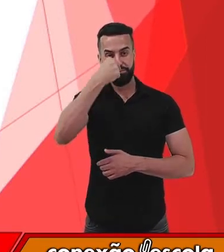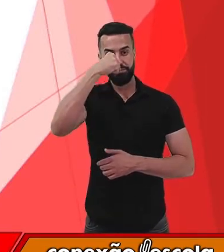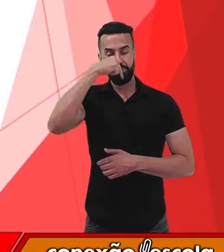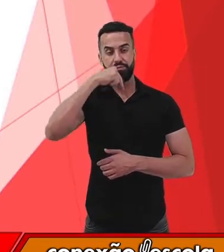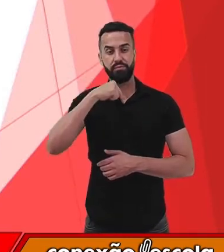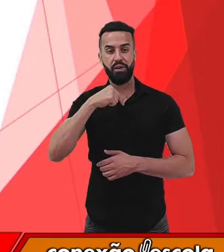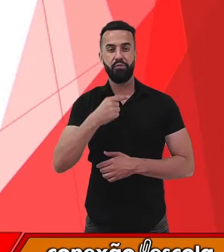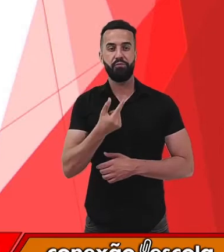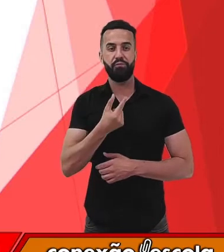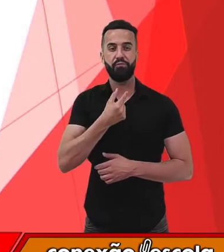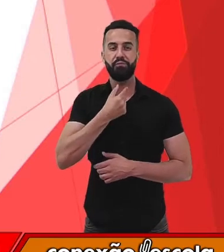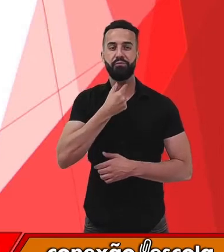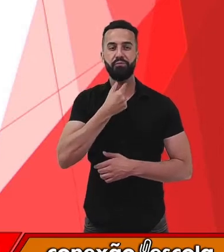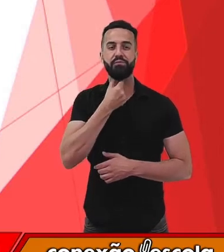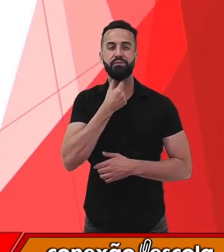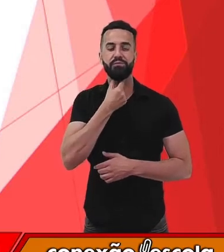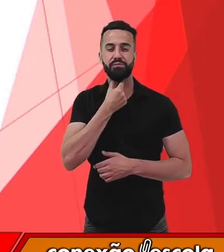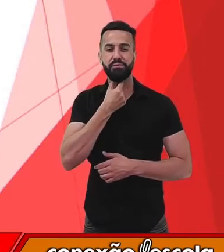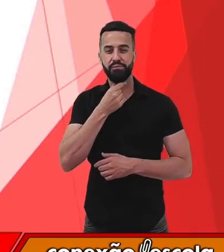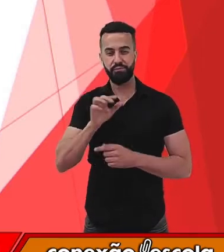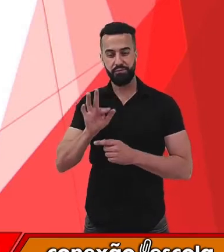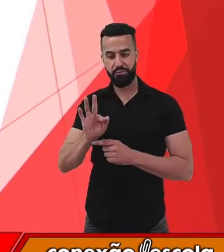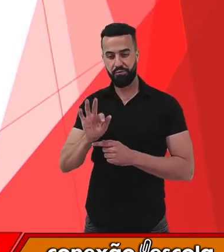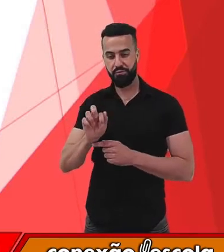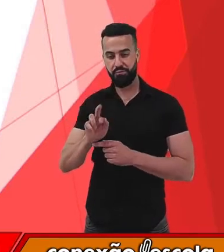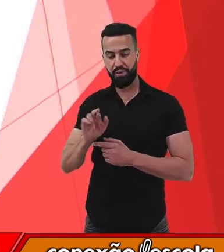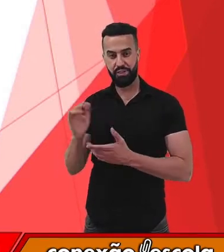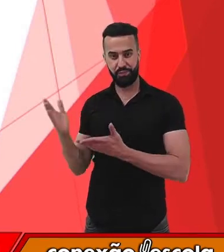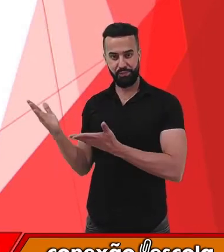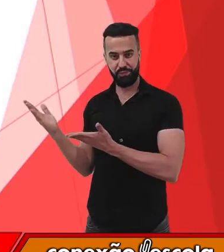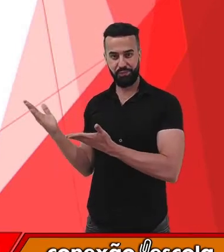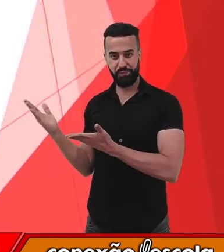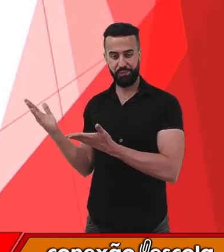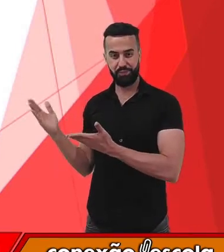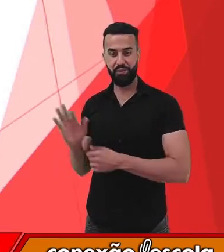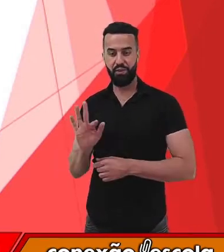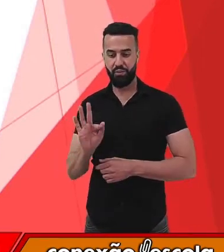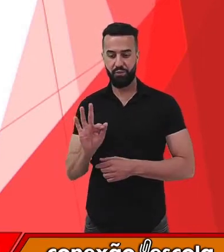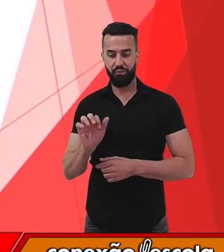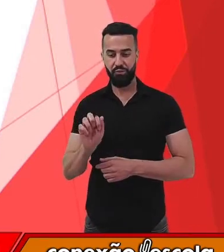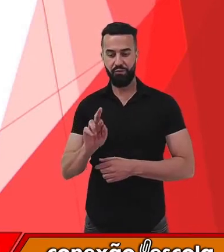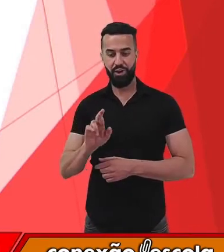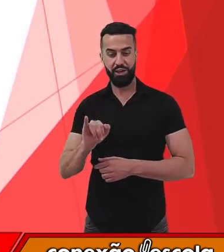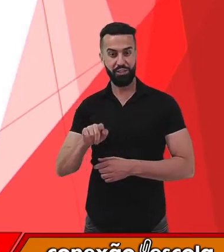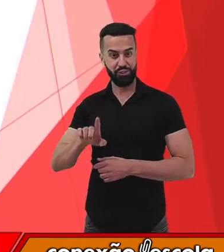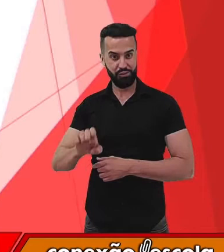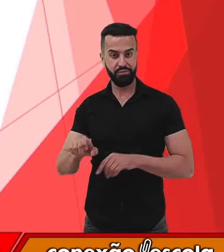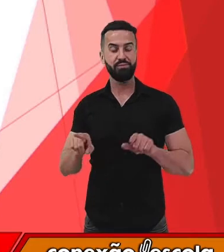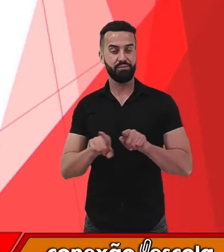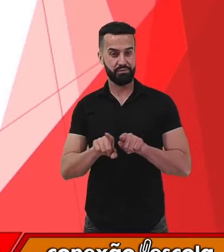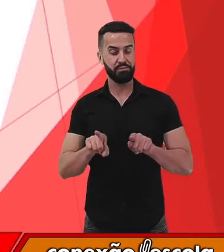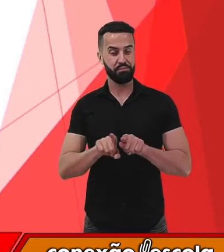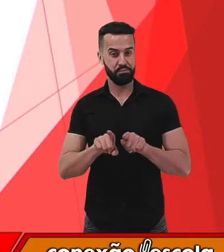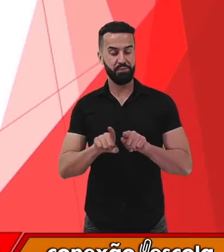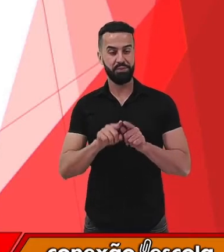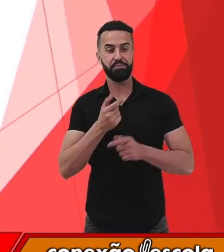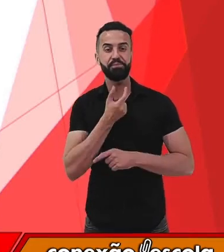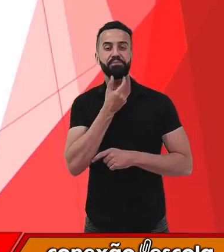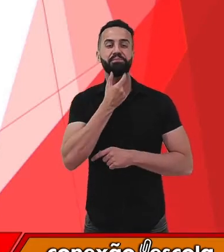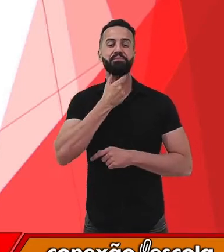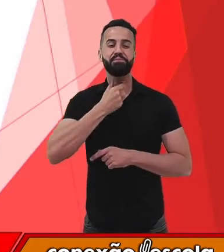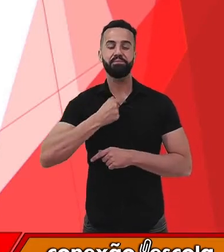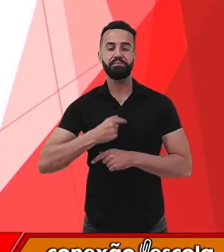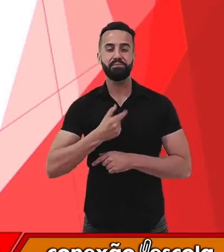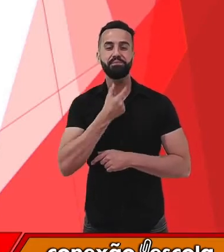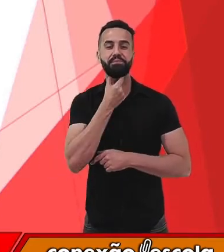faringe. A faringe é um tubo que é compartilhado também pelo sistema digestório. A